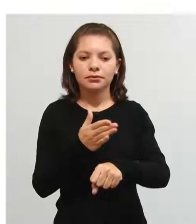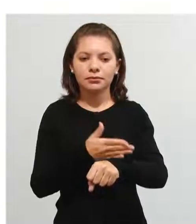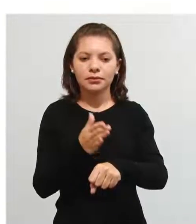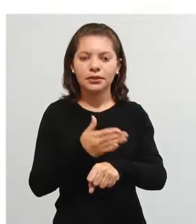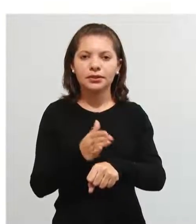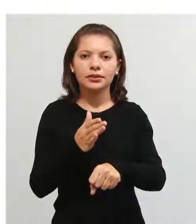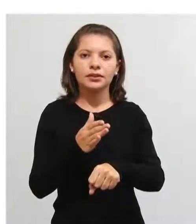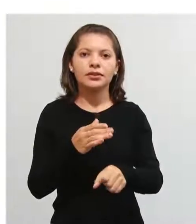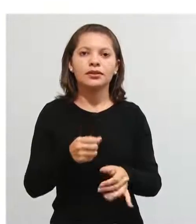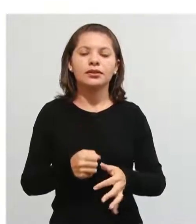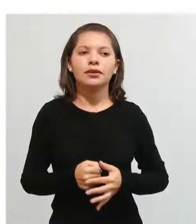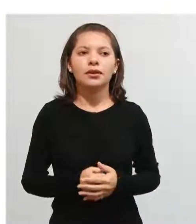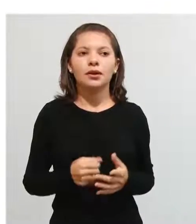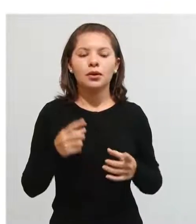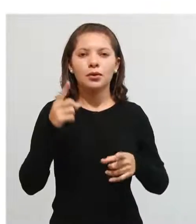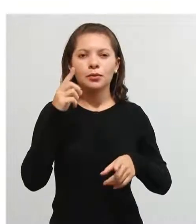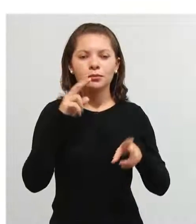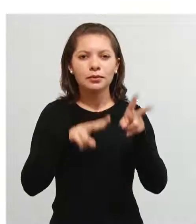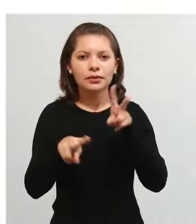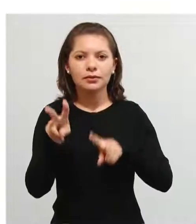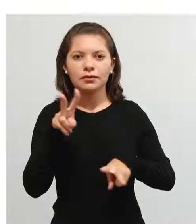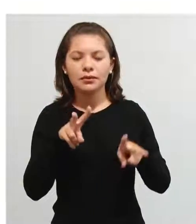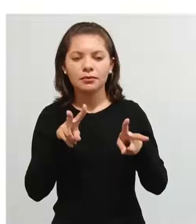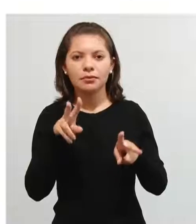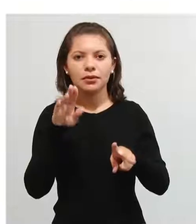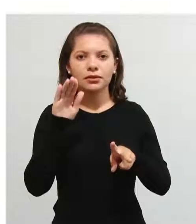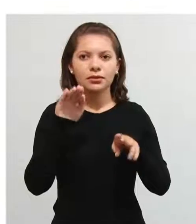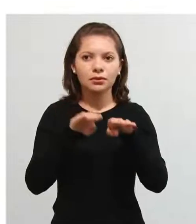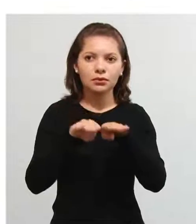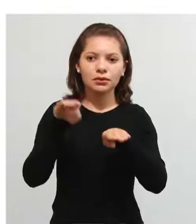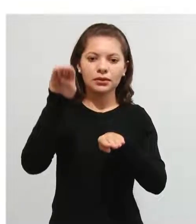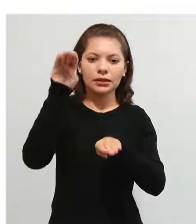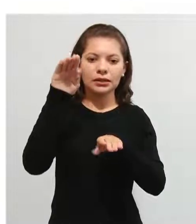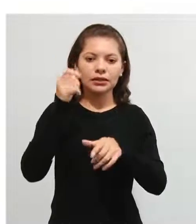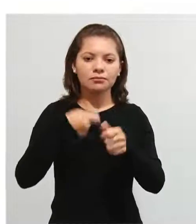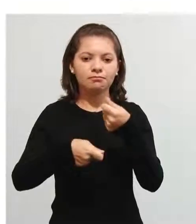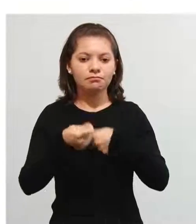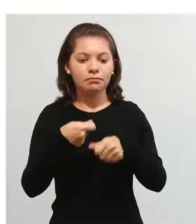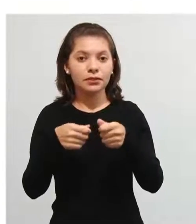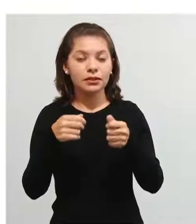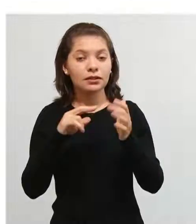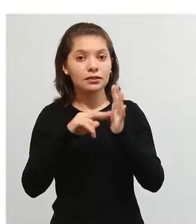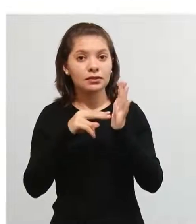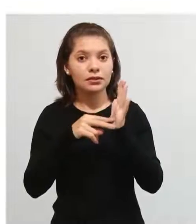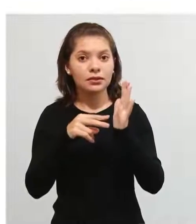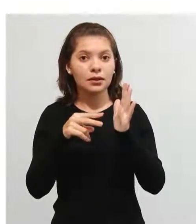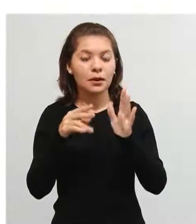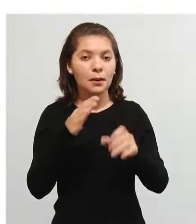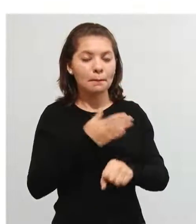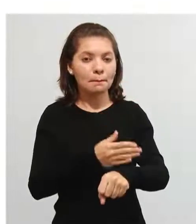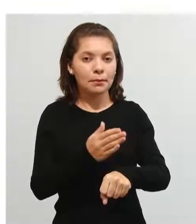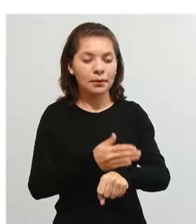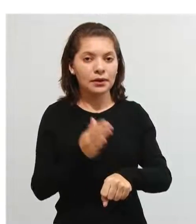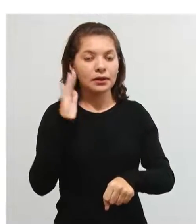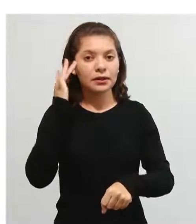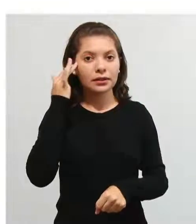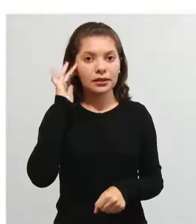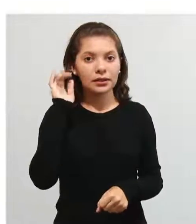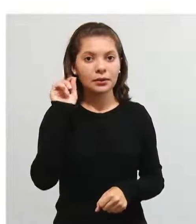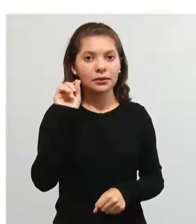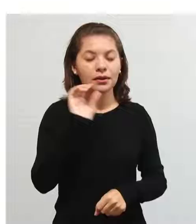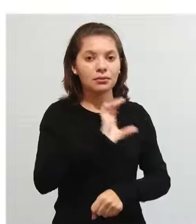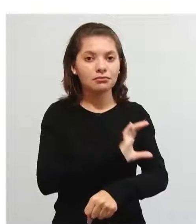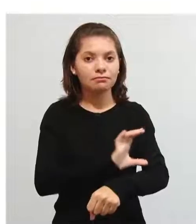reiteradamente observadas pelas autoridades administrativas, ou seja, práticas reiteradamente nós podemos entender aqui como os costumes,